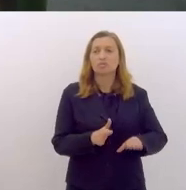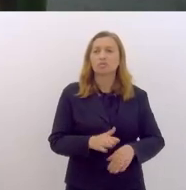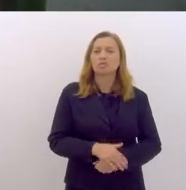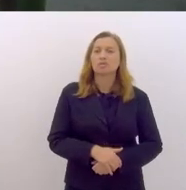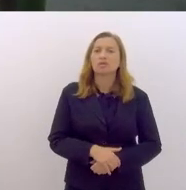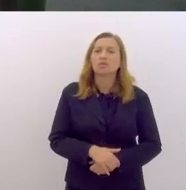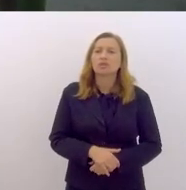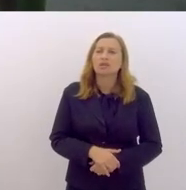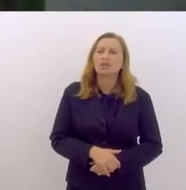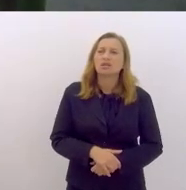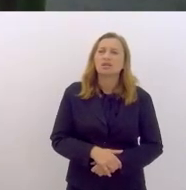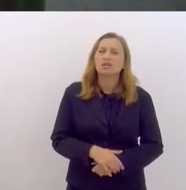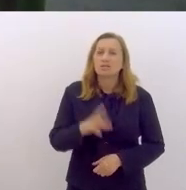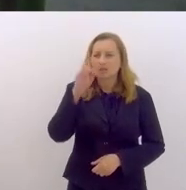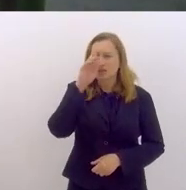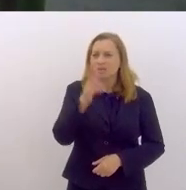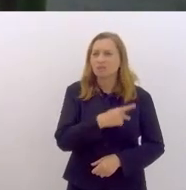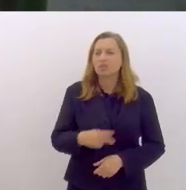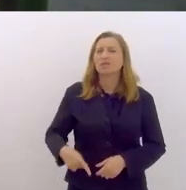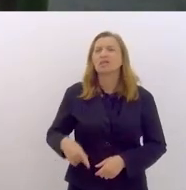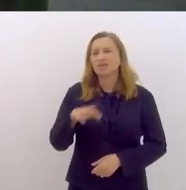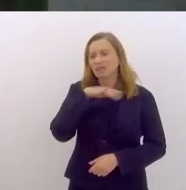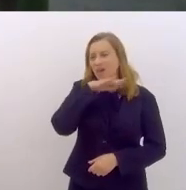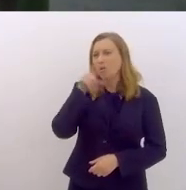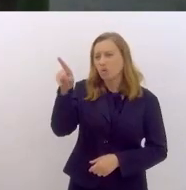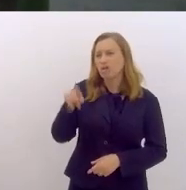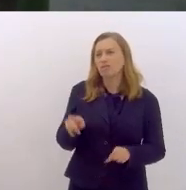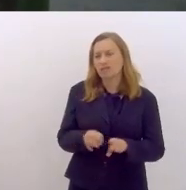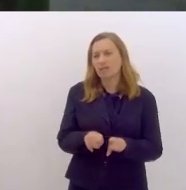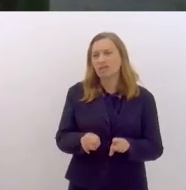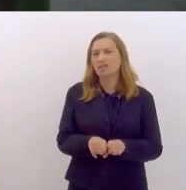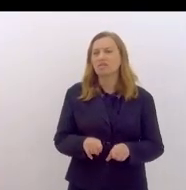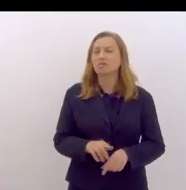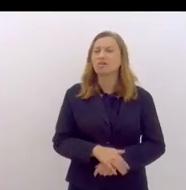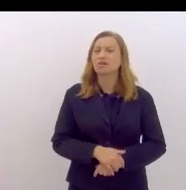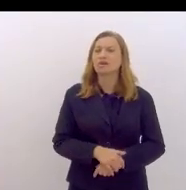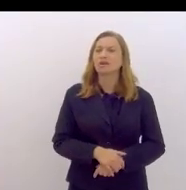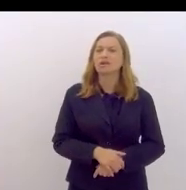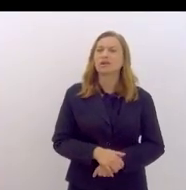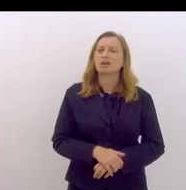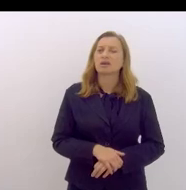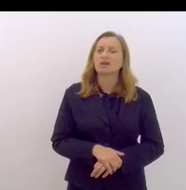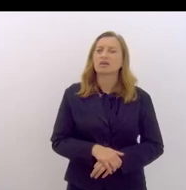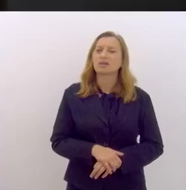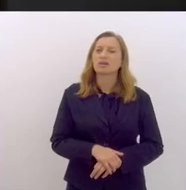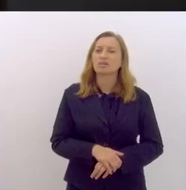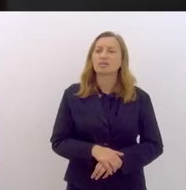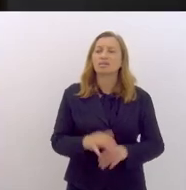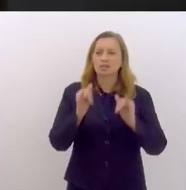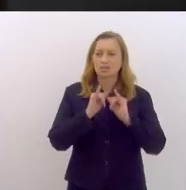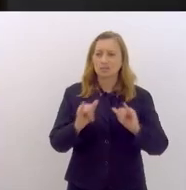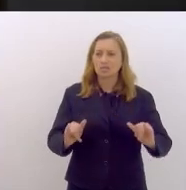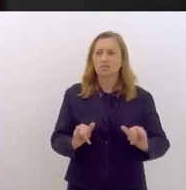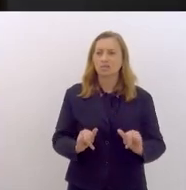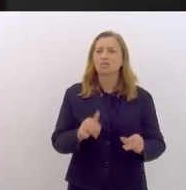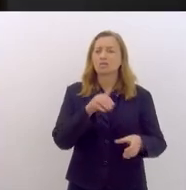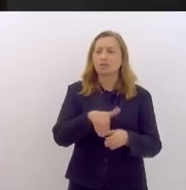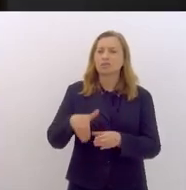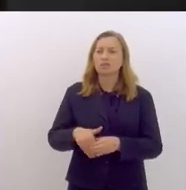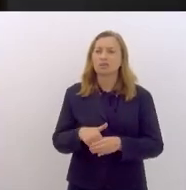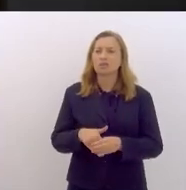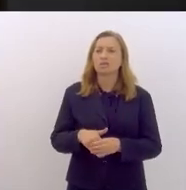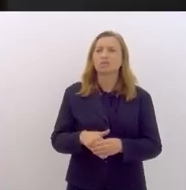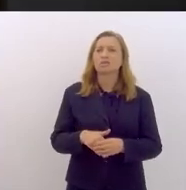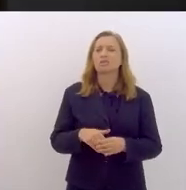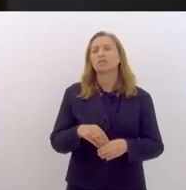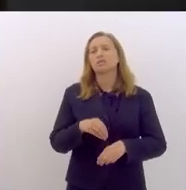está picotando mesmo, presidente. Tá muito bom. Boa tarde, presidente. Boa tarde, o som do meu amigo aí. Anuncio, tarde, em continuação da votação do requerimento